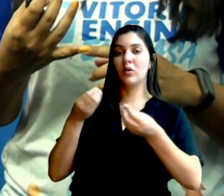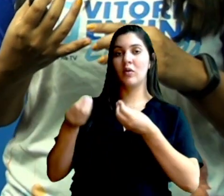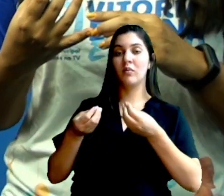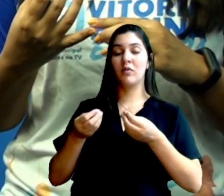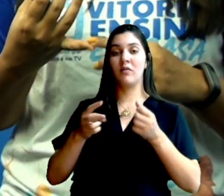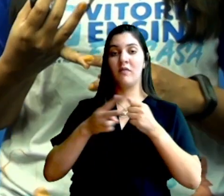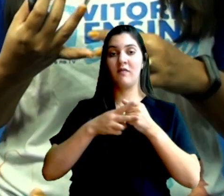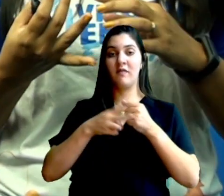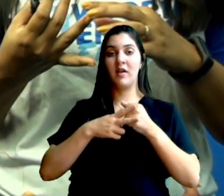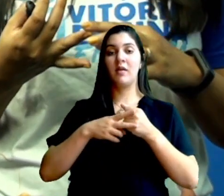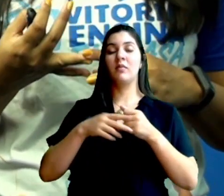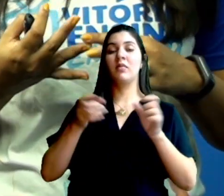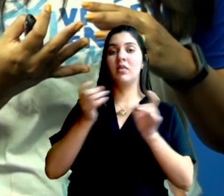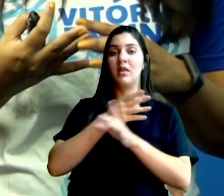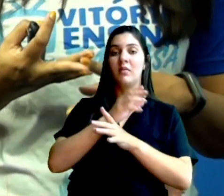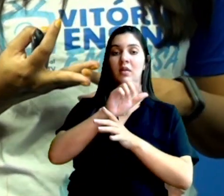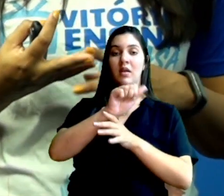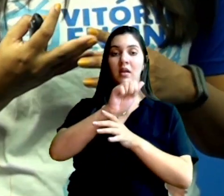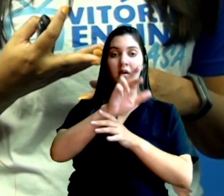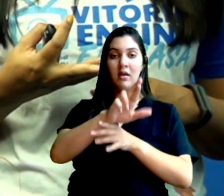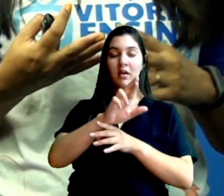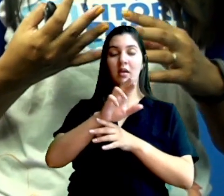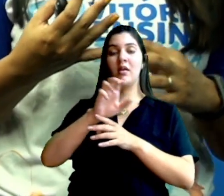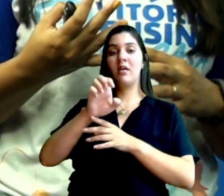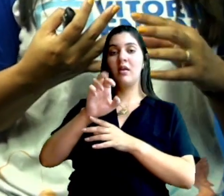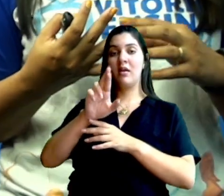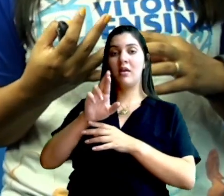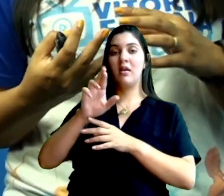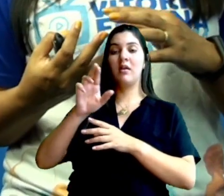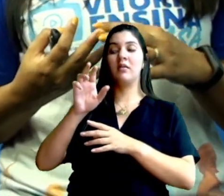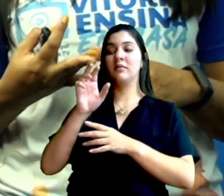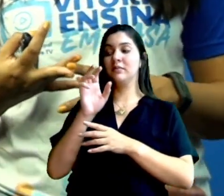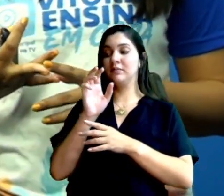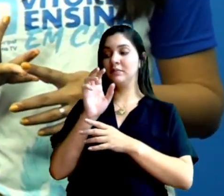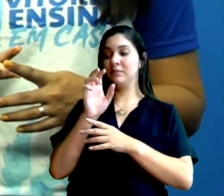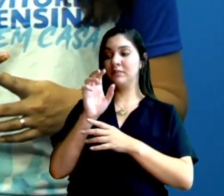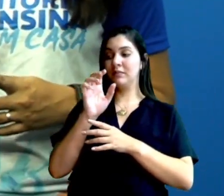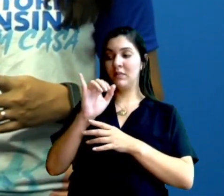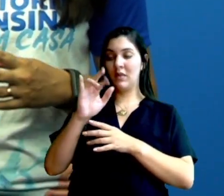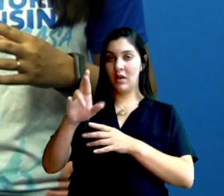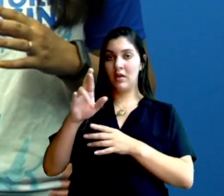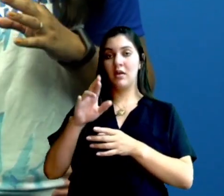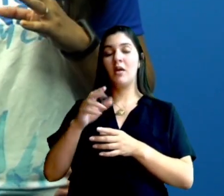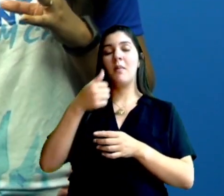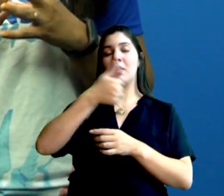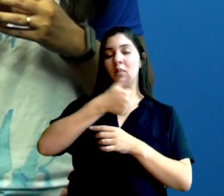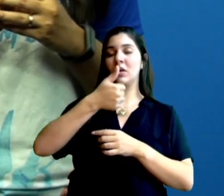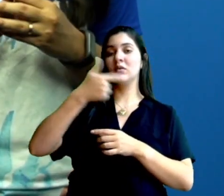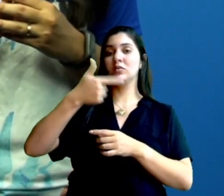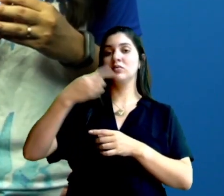verbos terminados em AR, ER e R, que é aquele de primeira, segunda e terceira conjugação. A